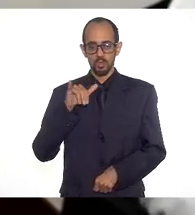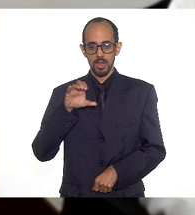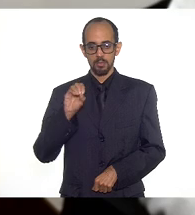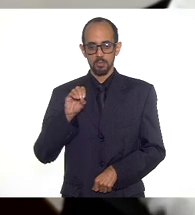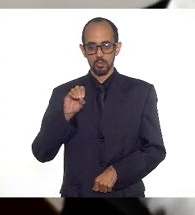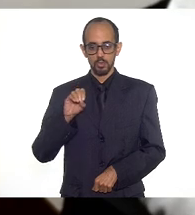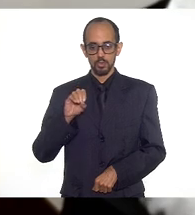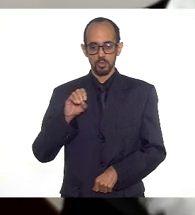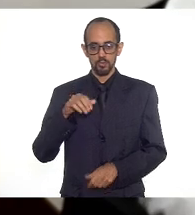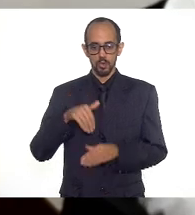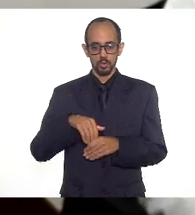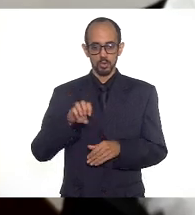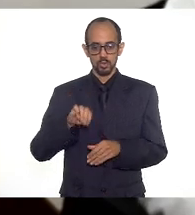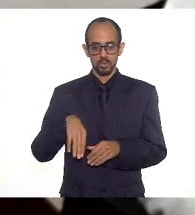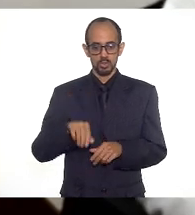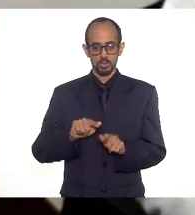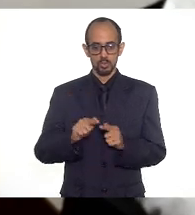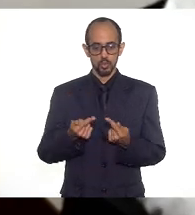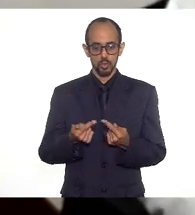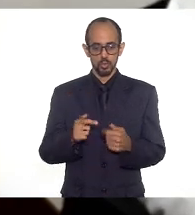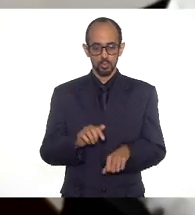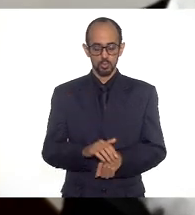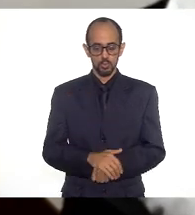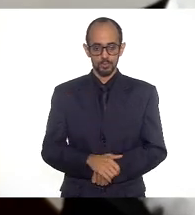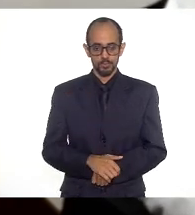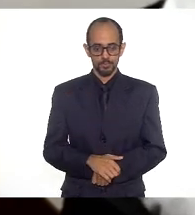Deputado Fábio Silva votou sim no grupo.